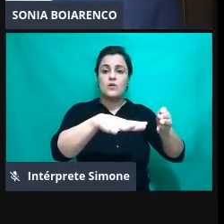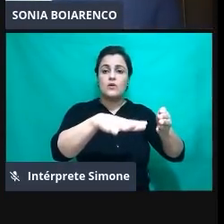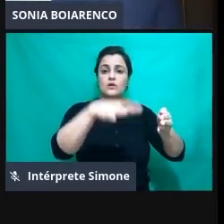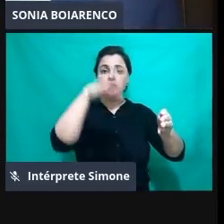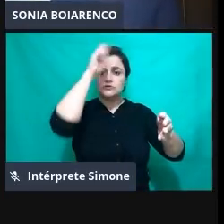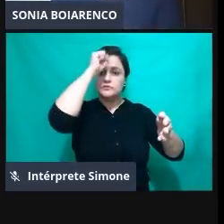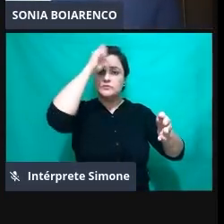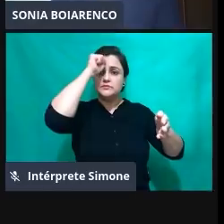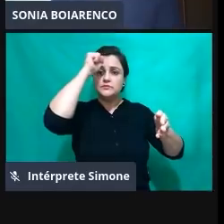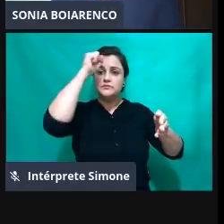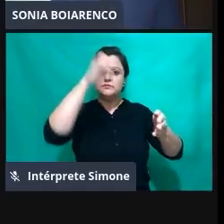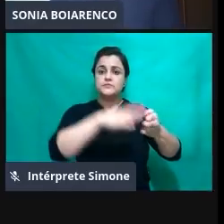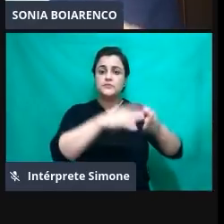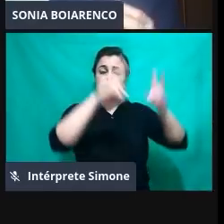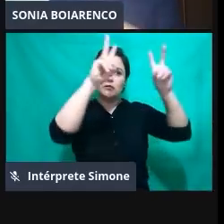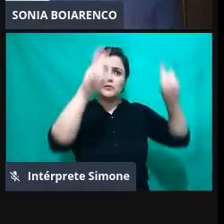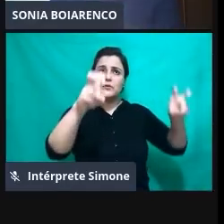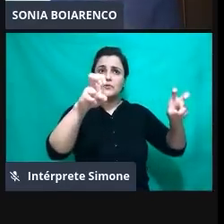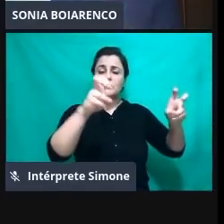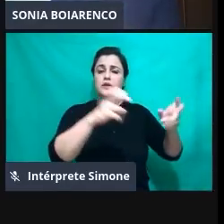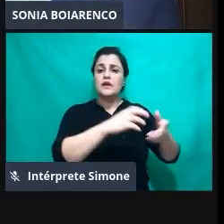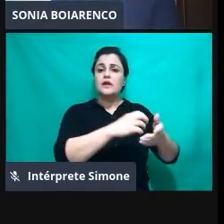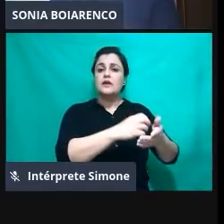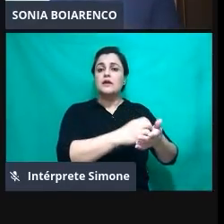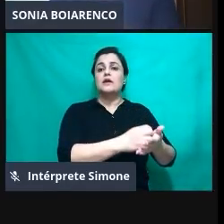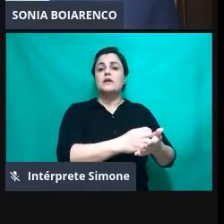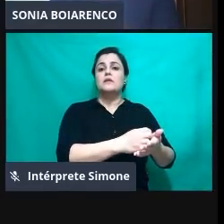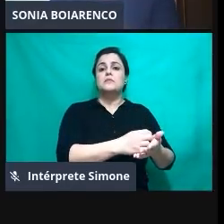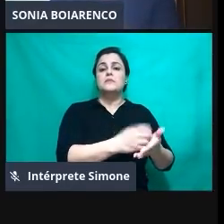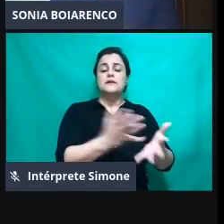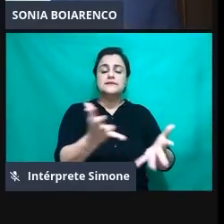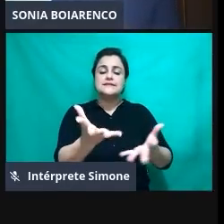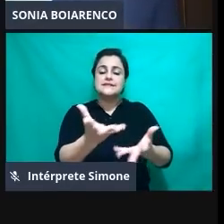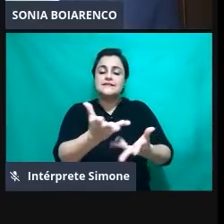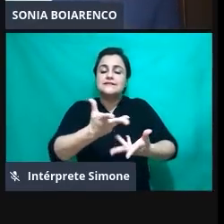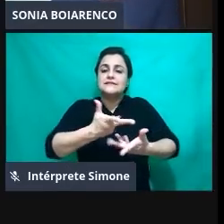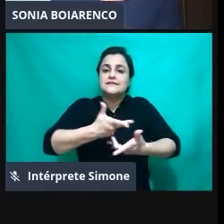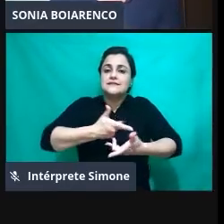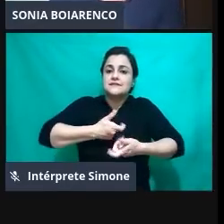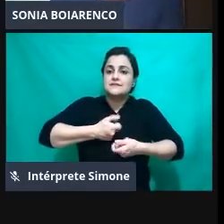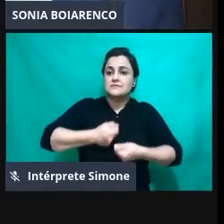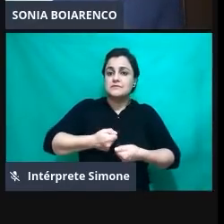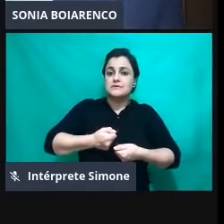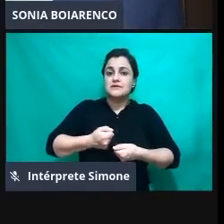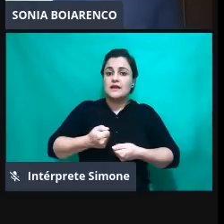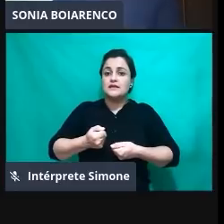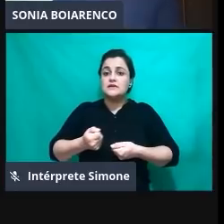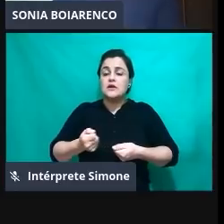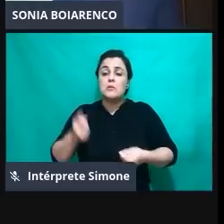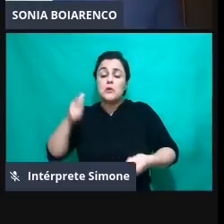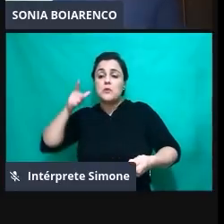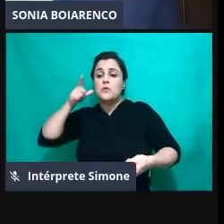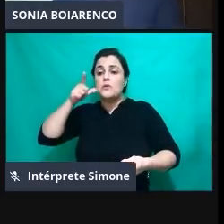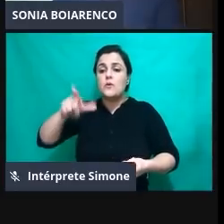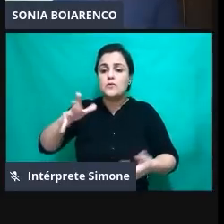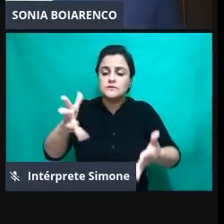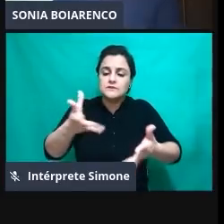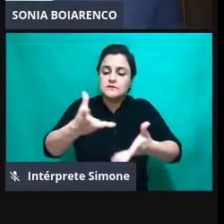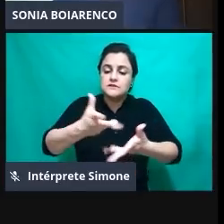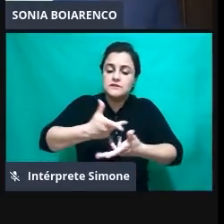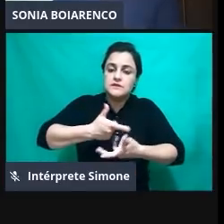né? Suas habilidades, e para alcançar essas habilidades, eu tenho que ver os